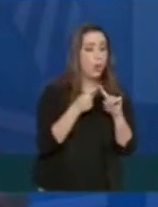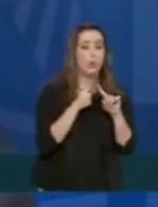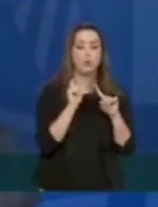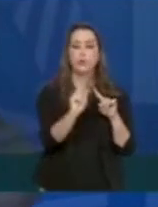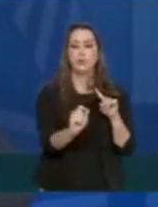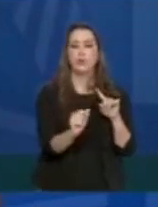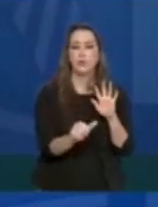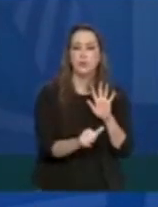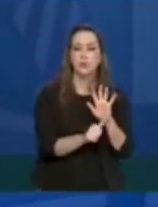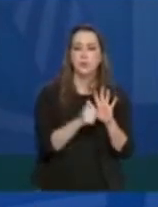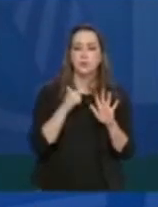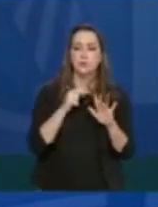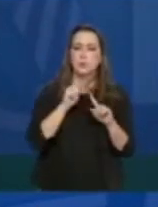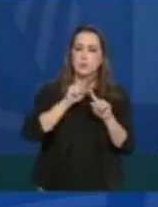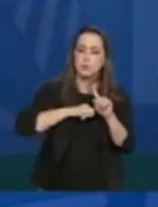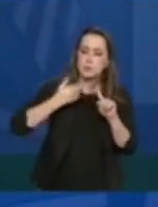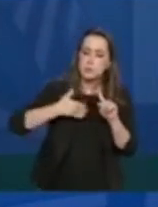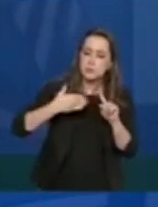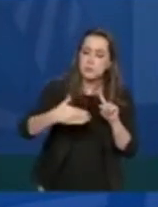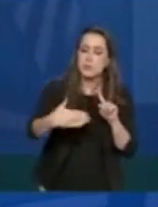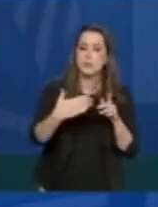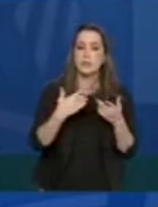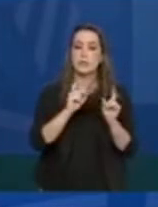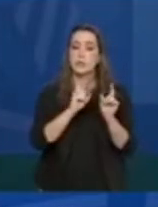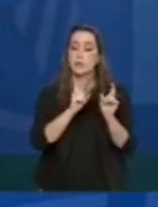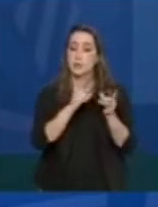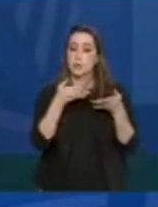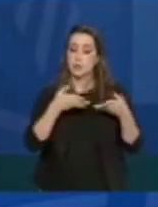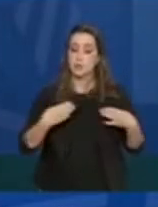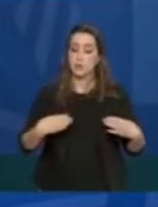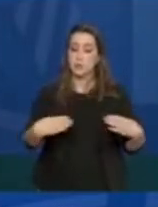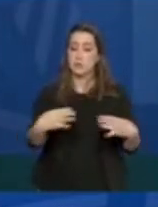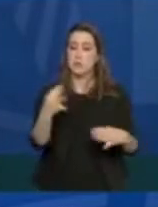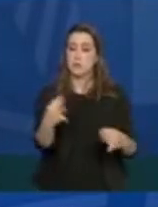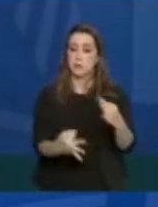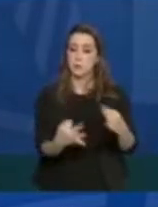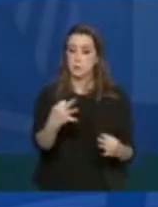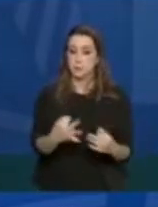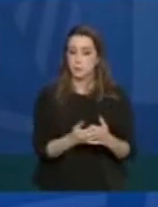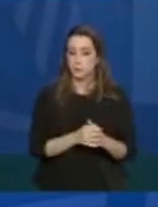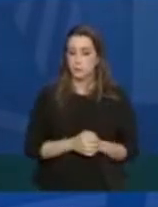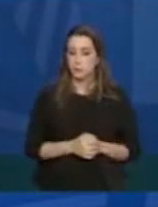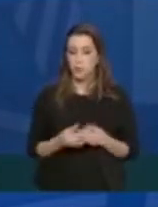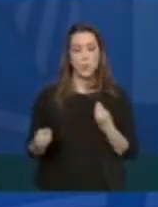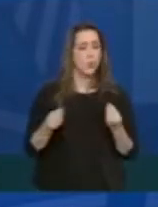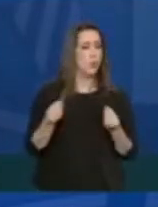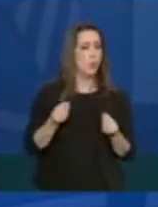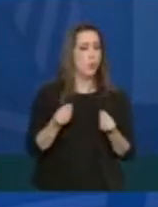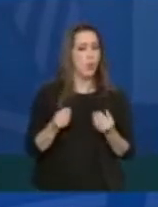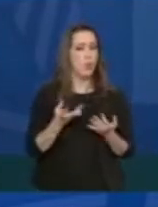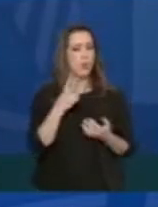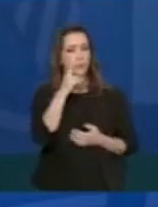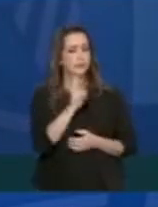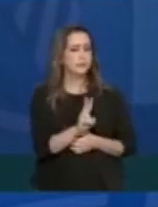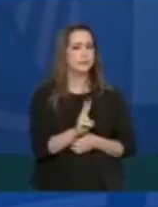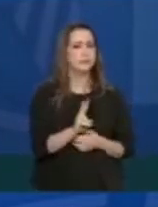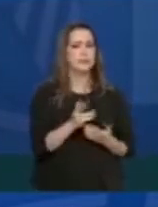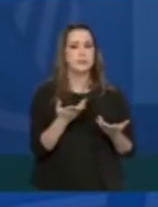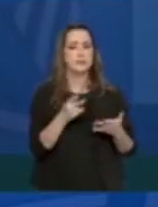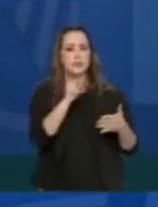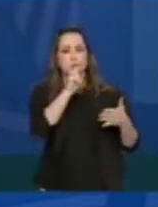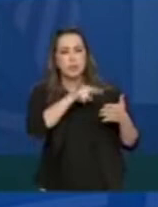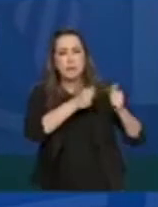dos primeiros meses de gestão à frente do Ministério. E como fazer essa análise e diagnóstico?